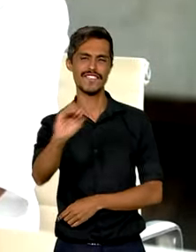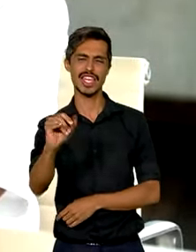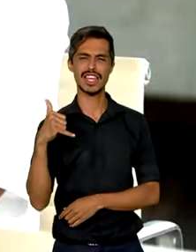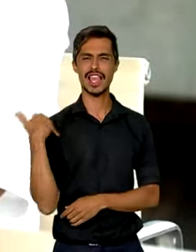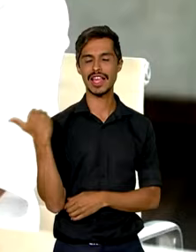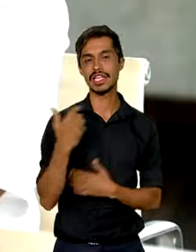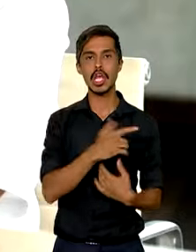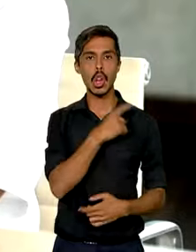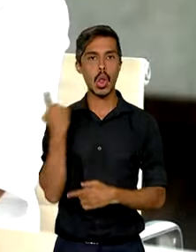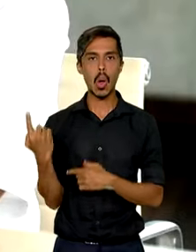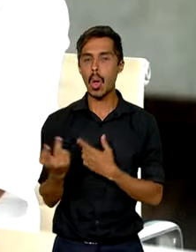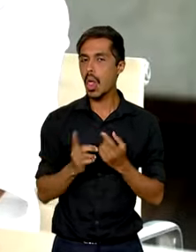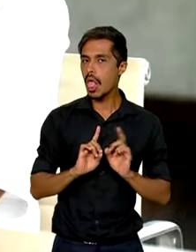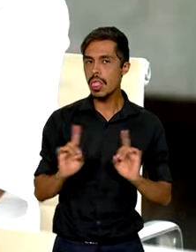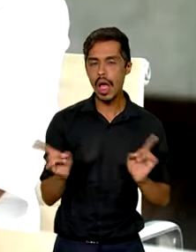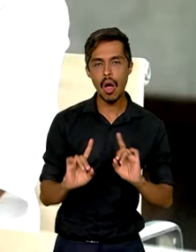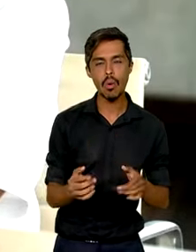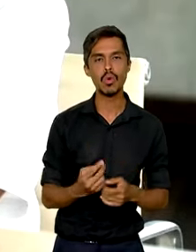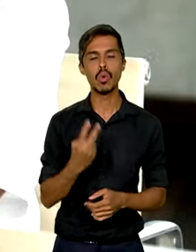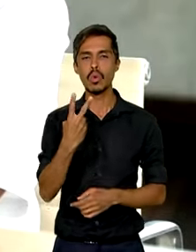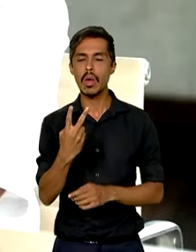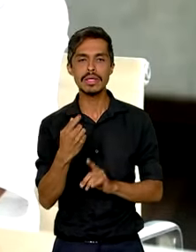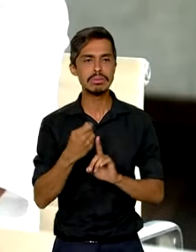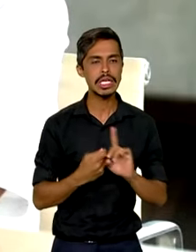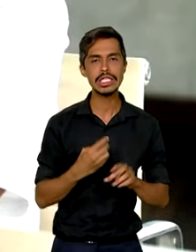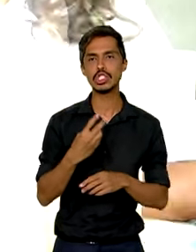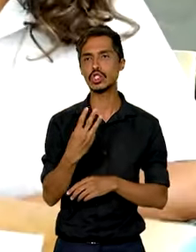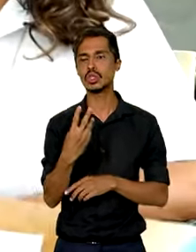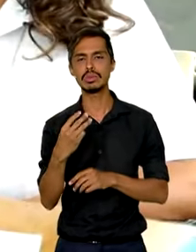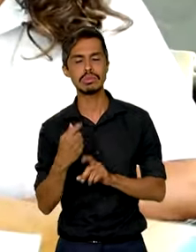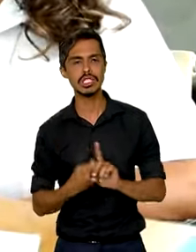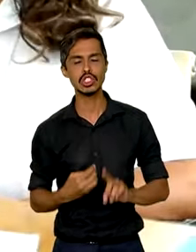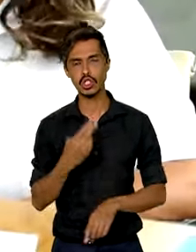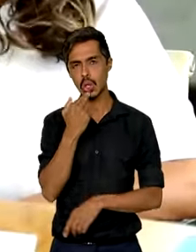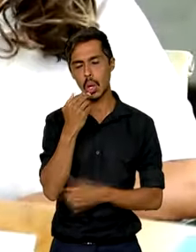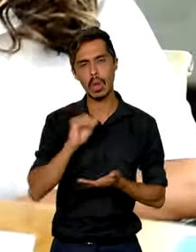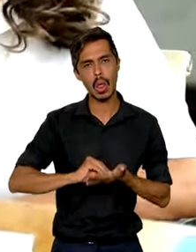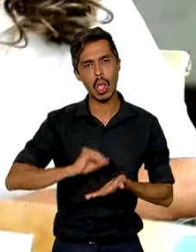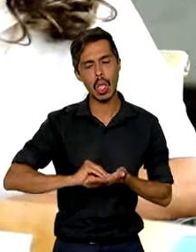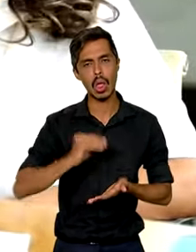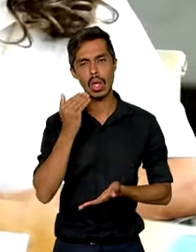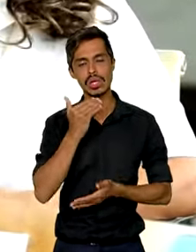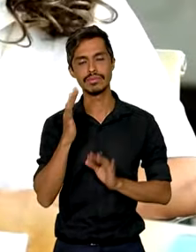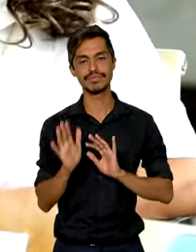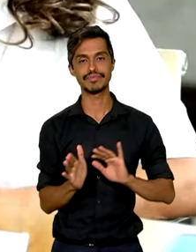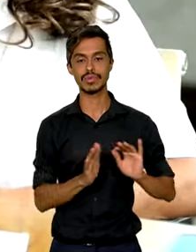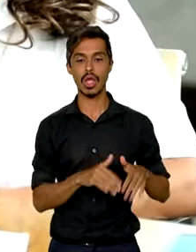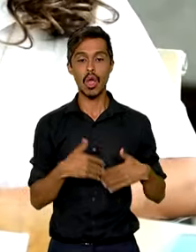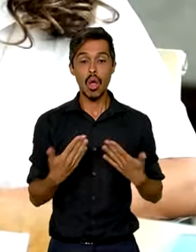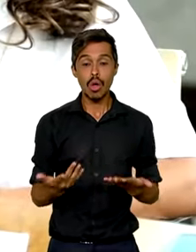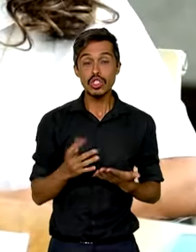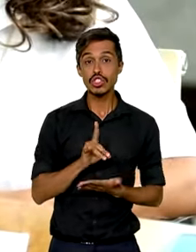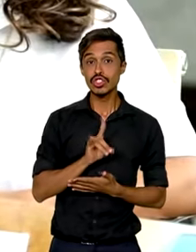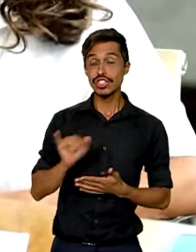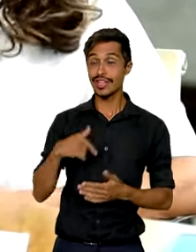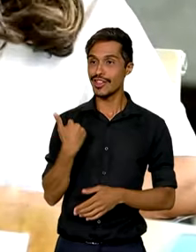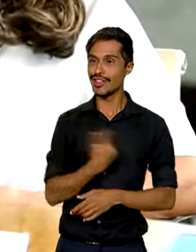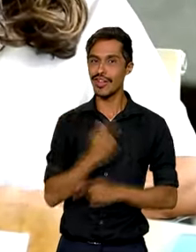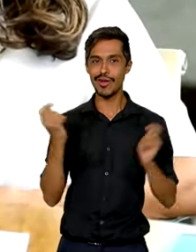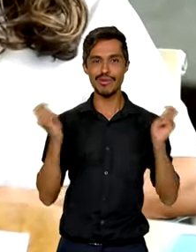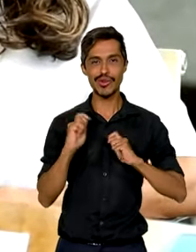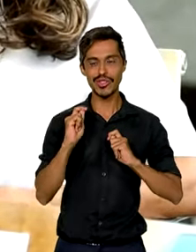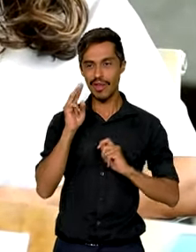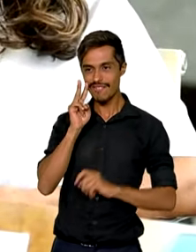do meses a um mês a um ano de desnutrição o dia de hoje é o dia da gente poder olhar